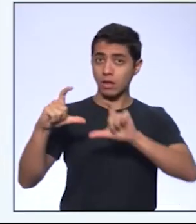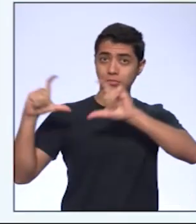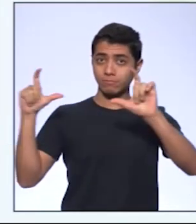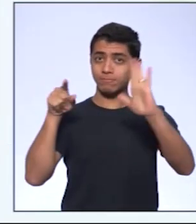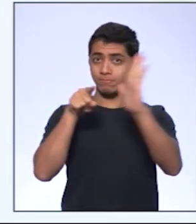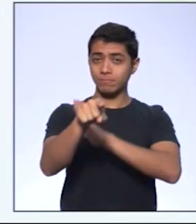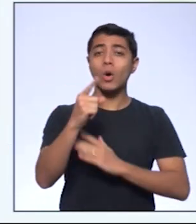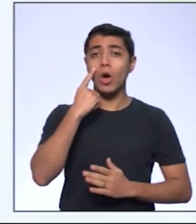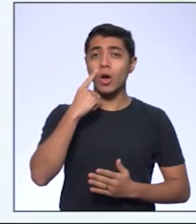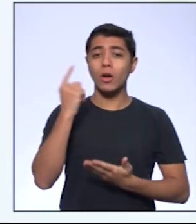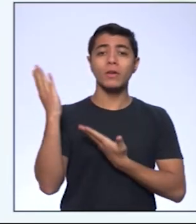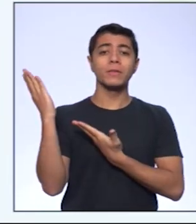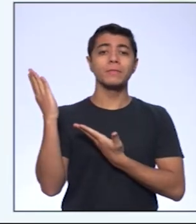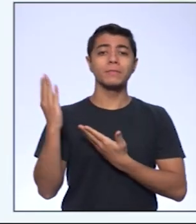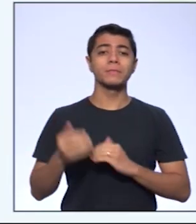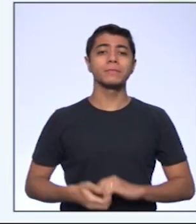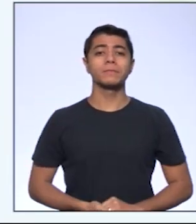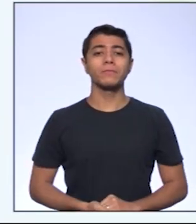ó.